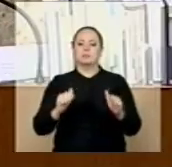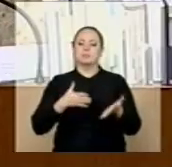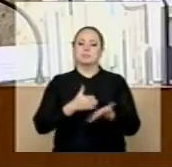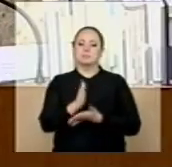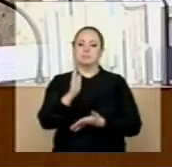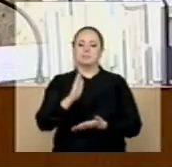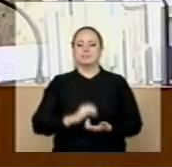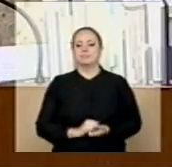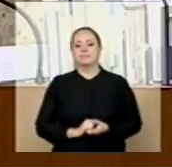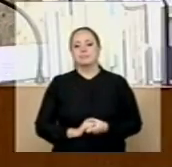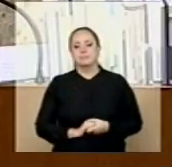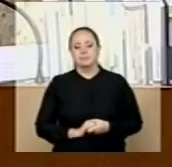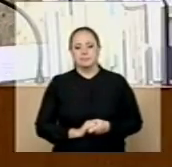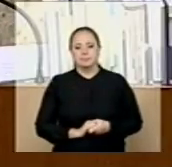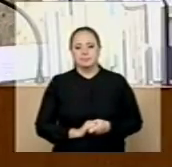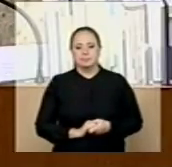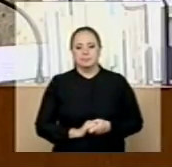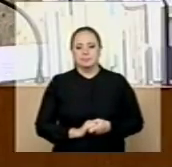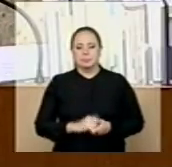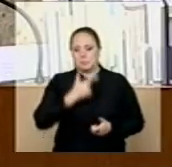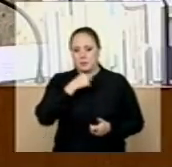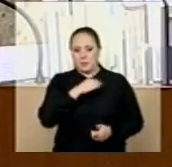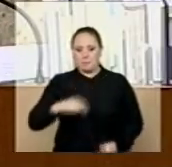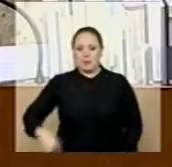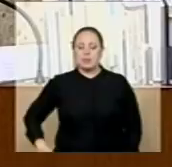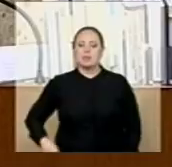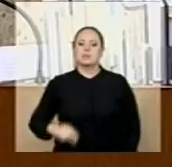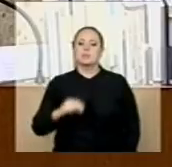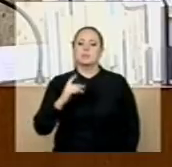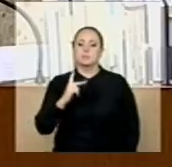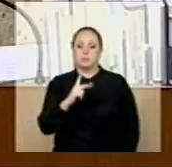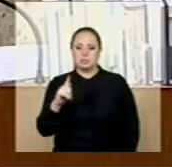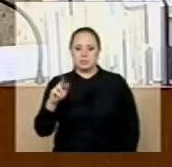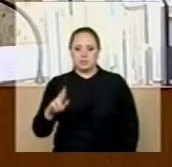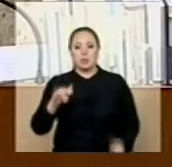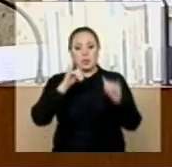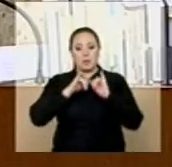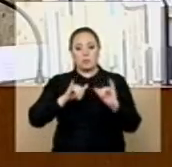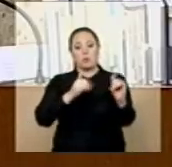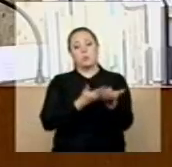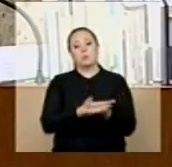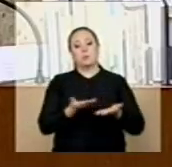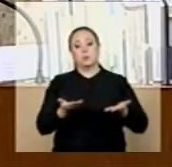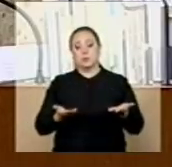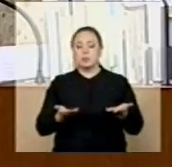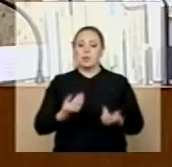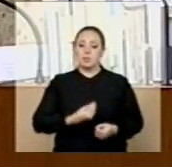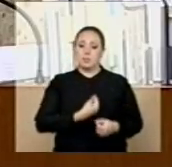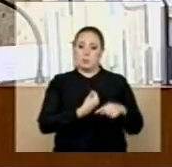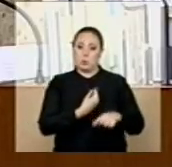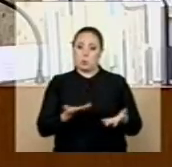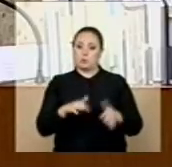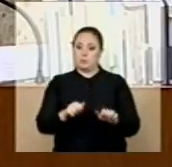aprovada. Senhores ministros, senhora procuradora, senhores advogados, informo a todos que estão presentes